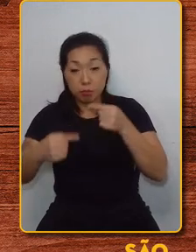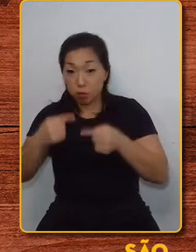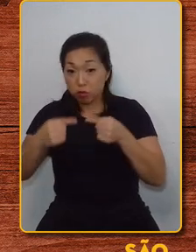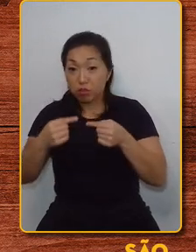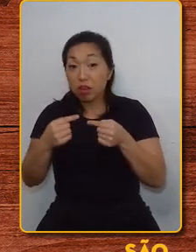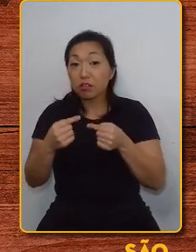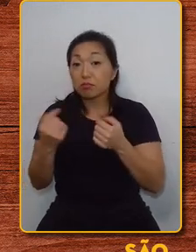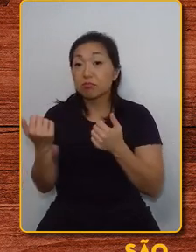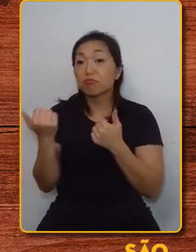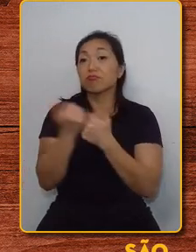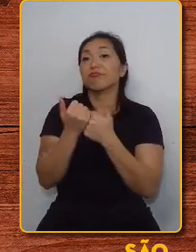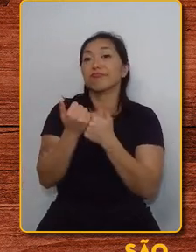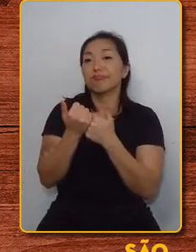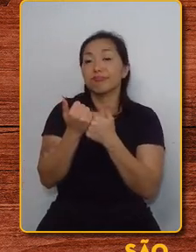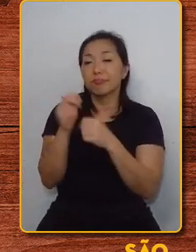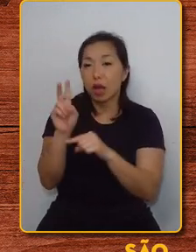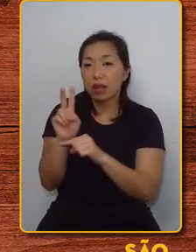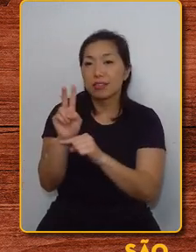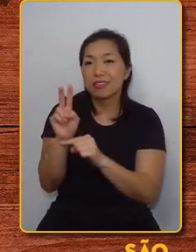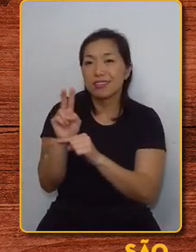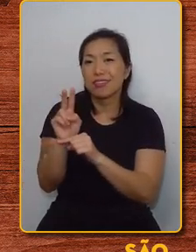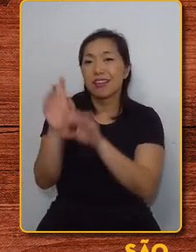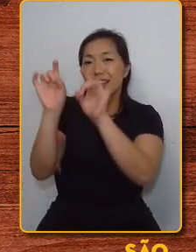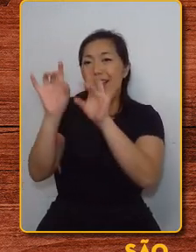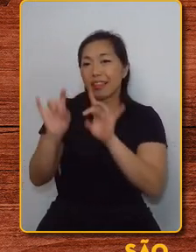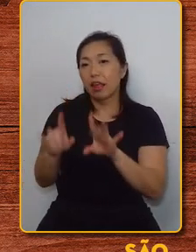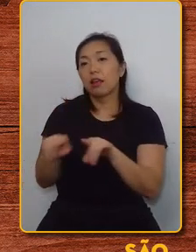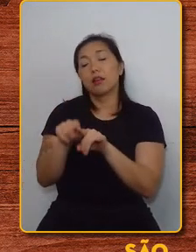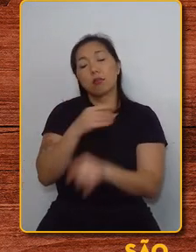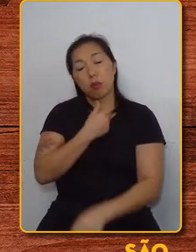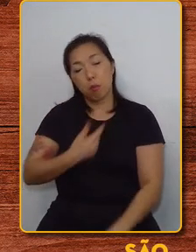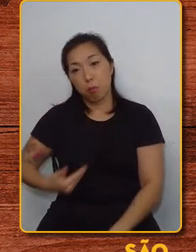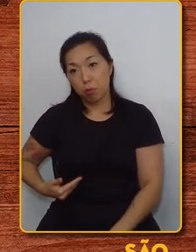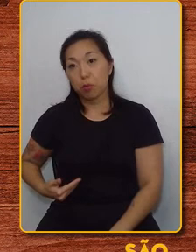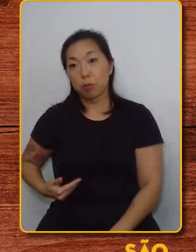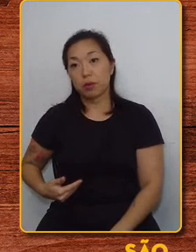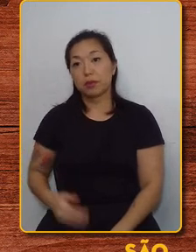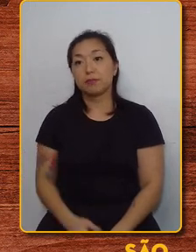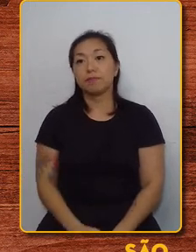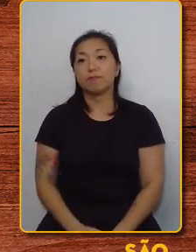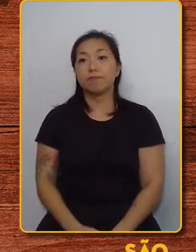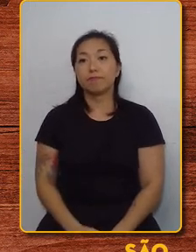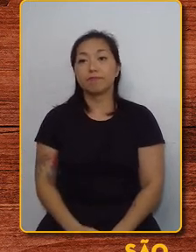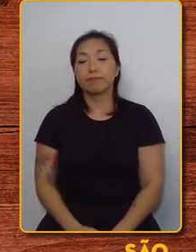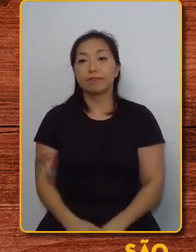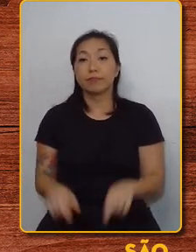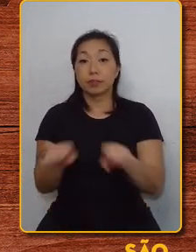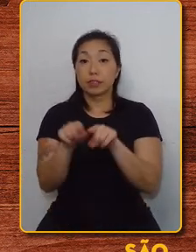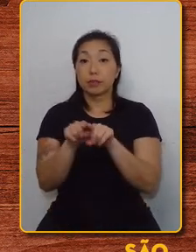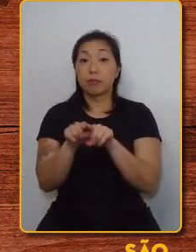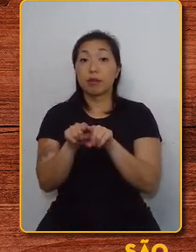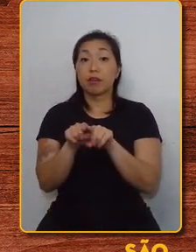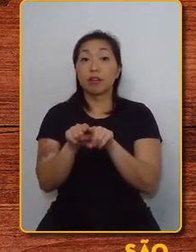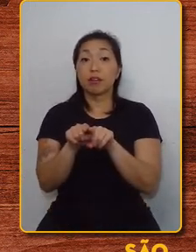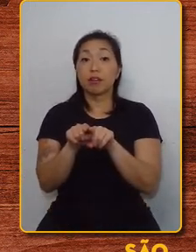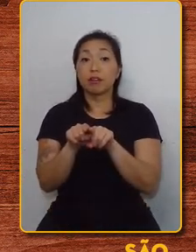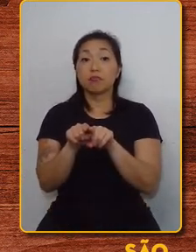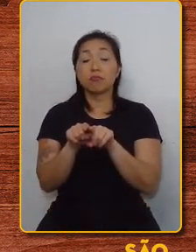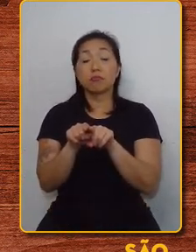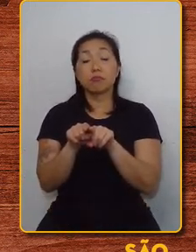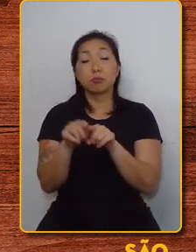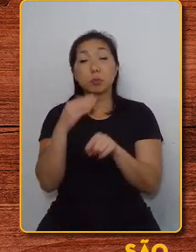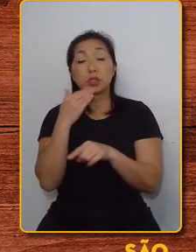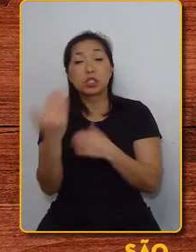que nós precisamos voltar a ter, né, ou pelo menos entregar isso às associações,